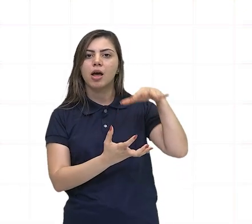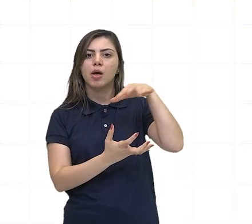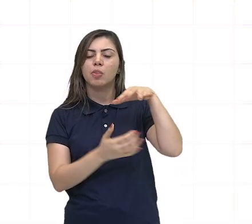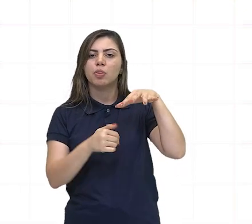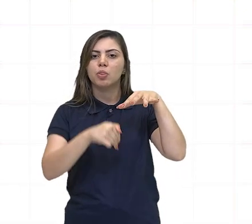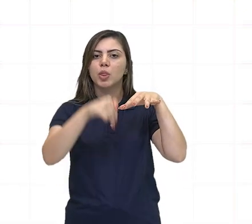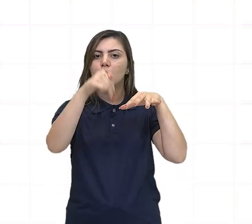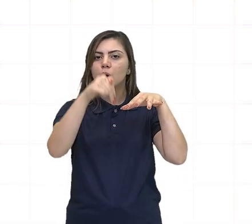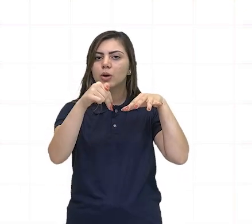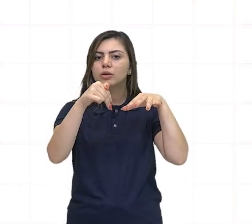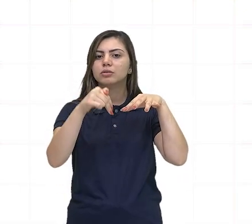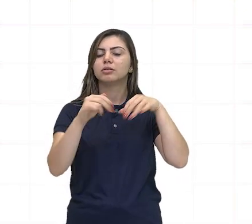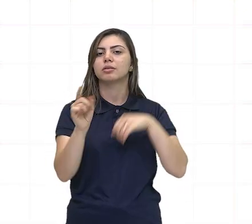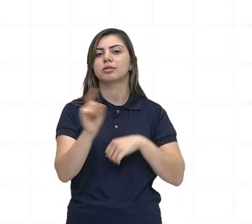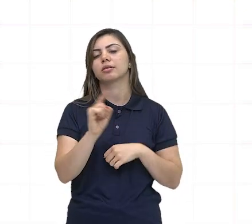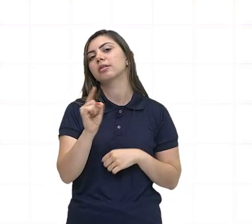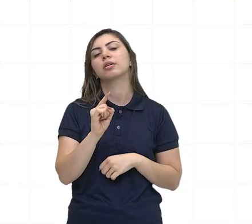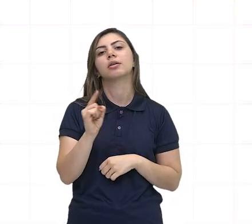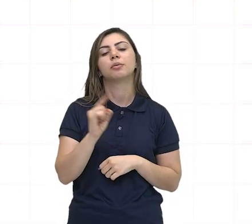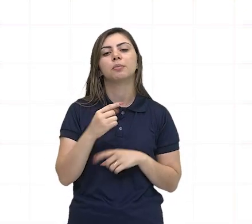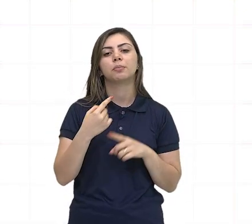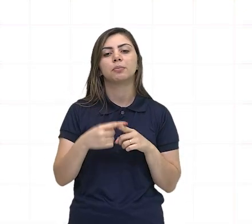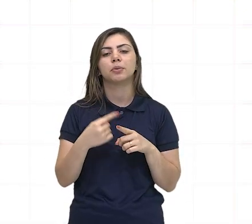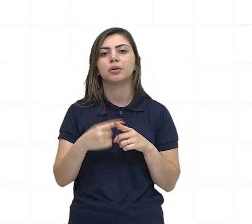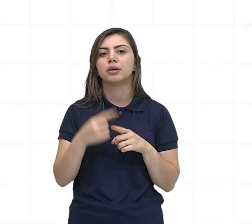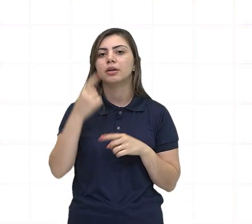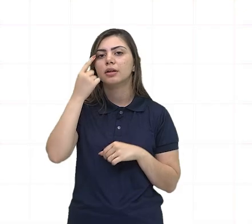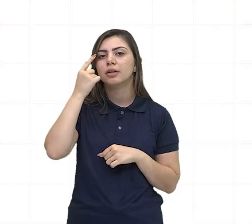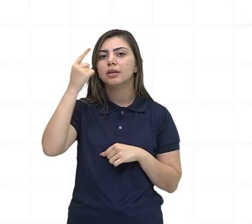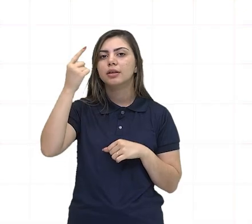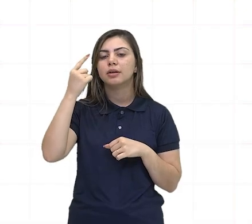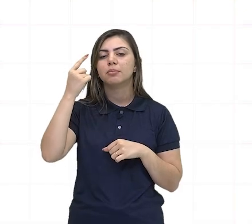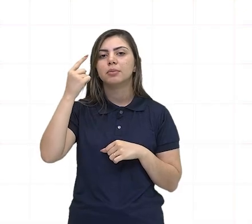geográfico. Ela vai ser atraída para um